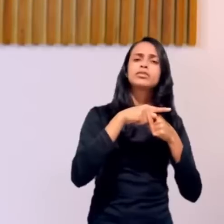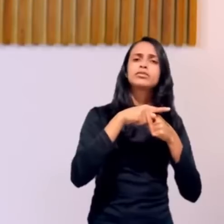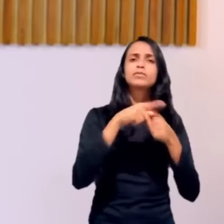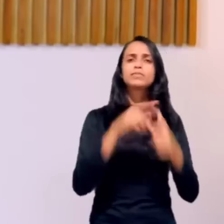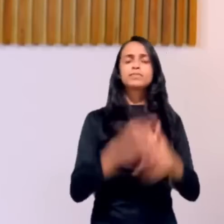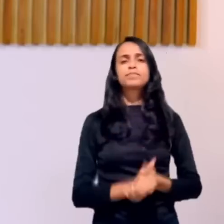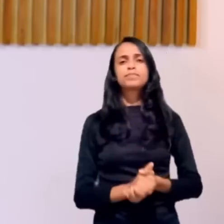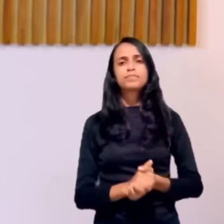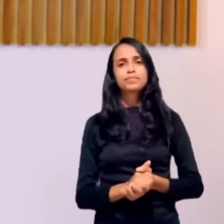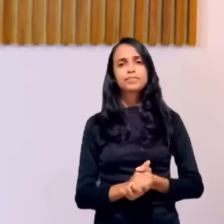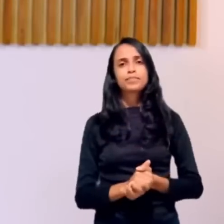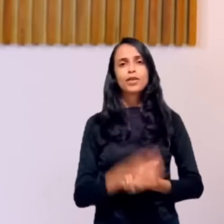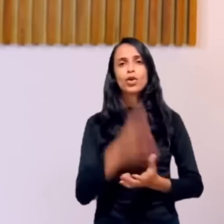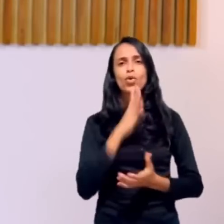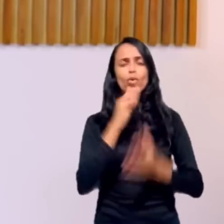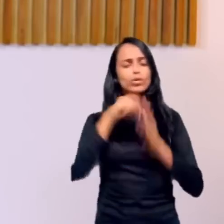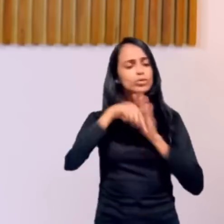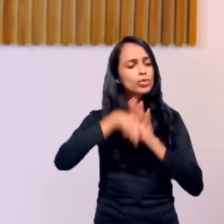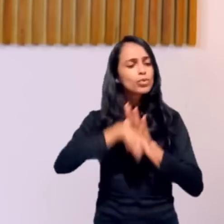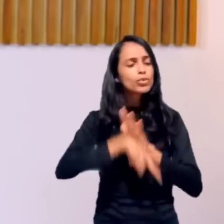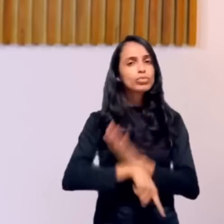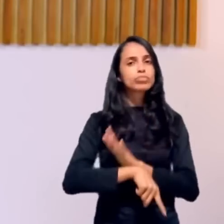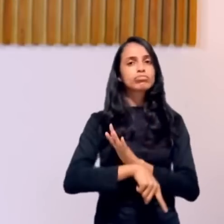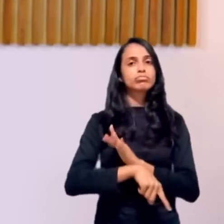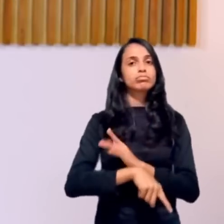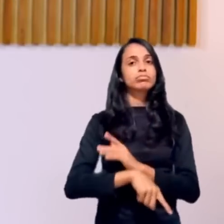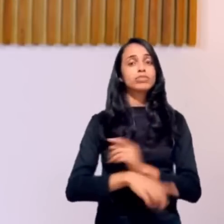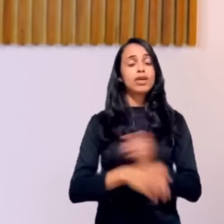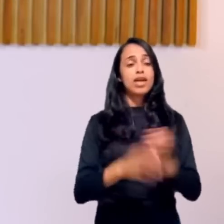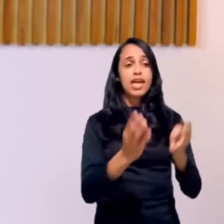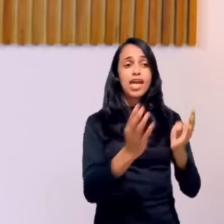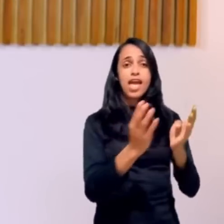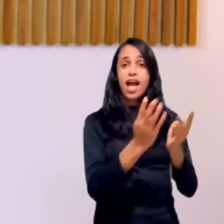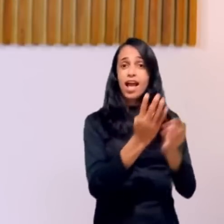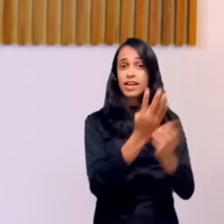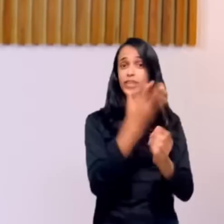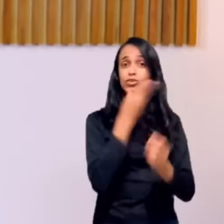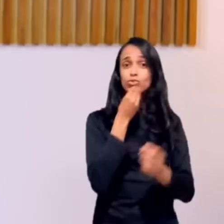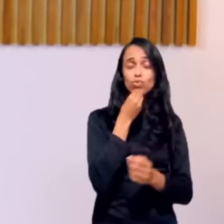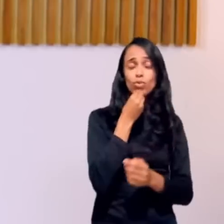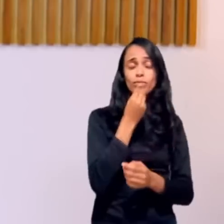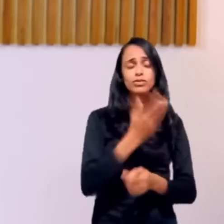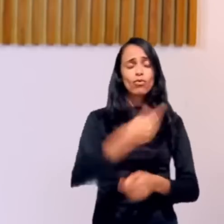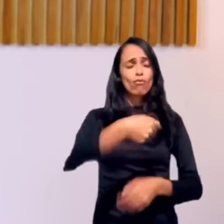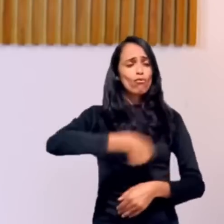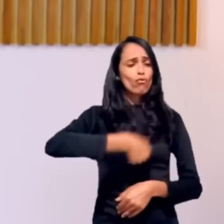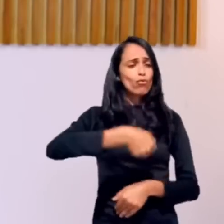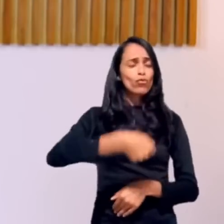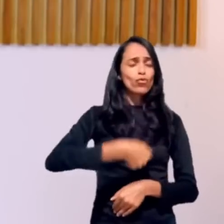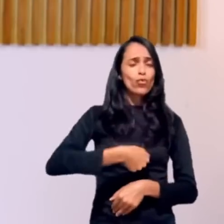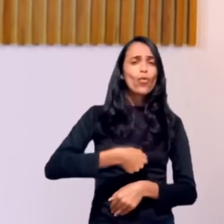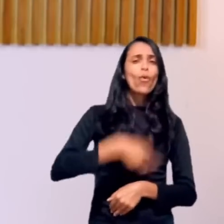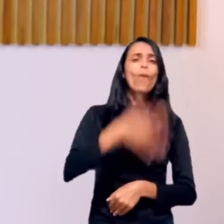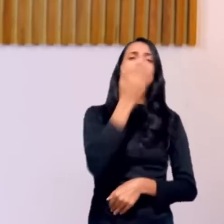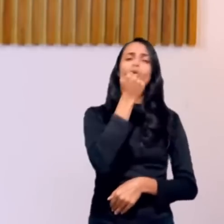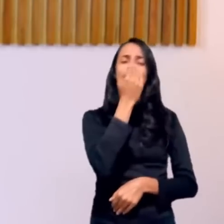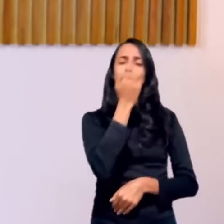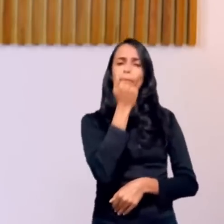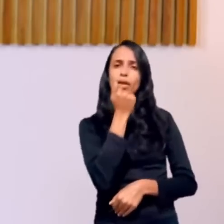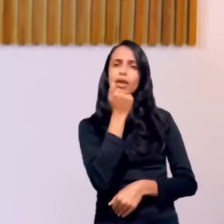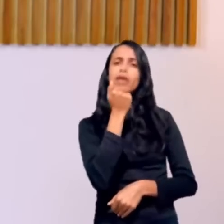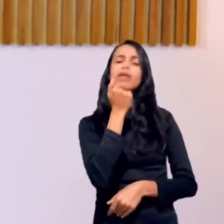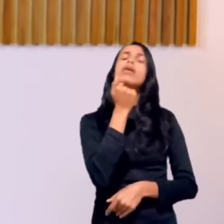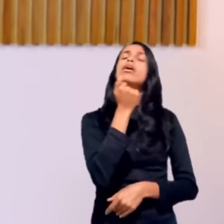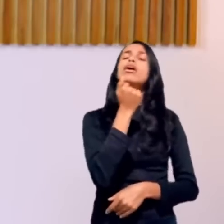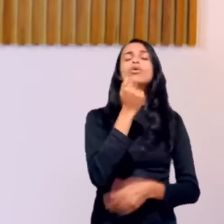E eles estavam com fome, eles jantaram não, fizeram a refeição da